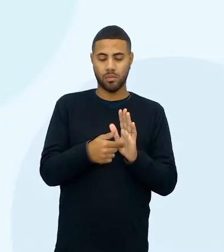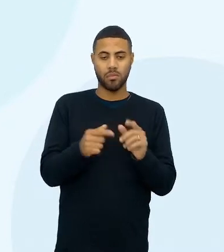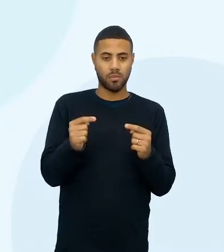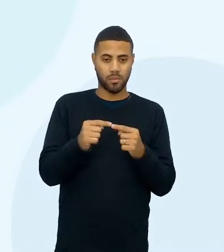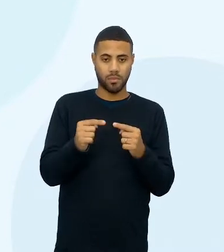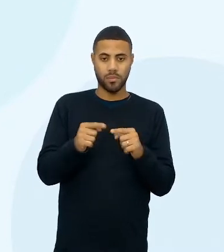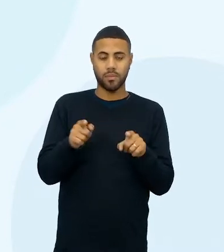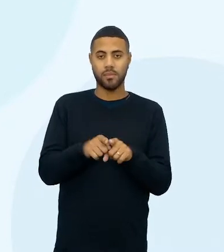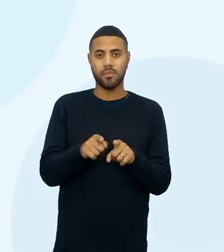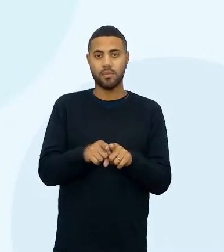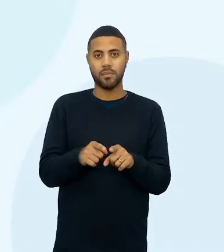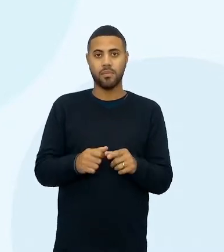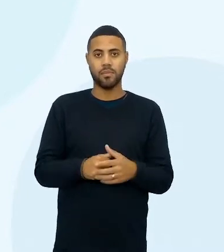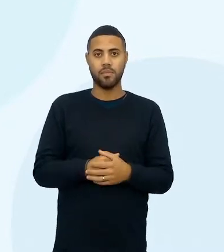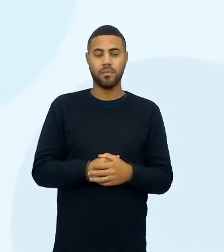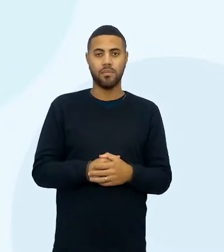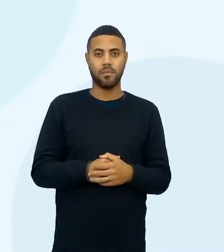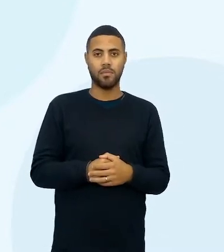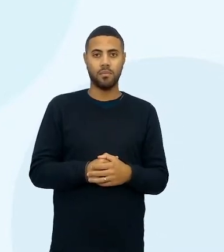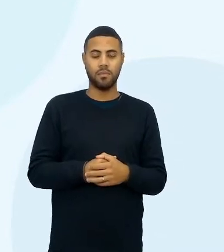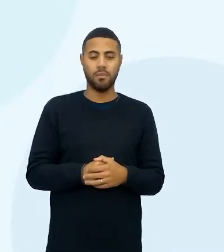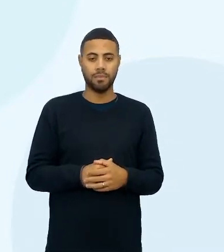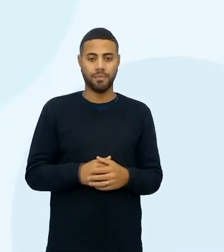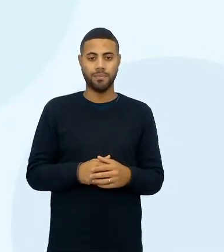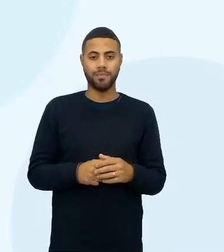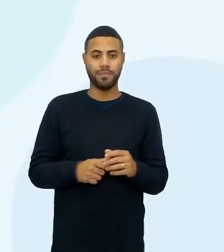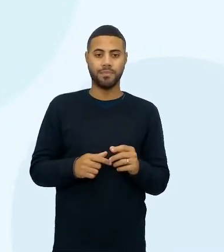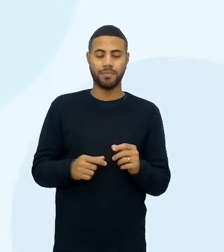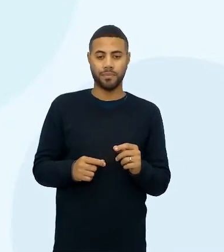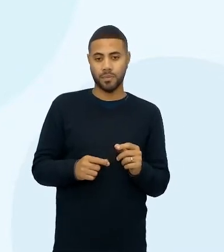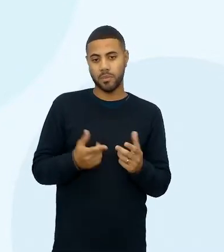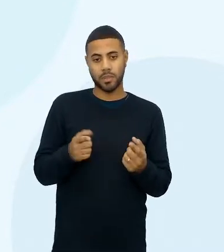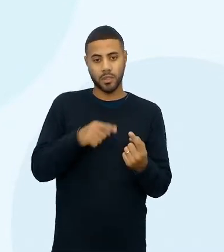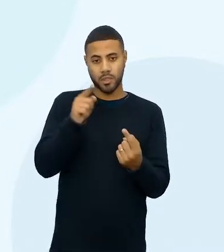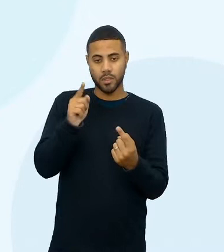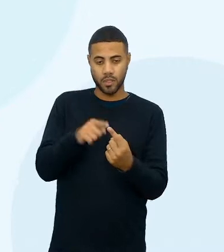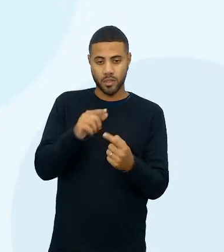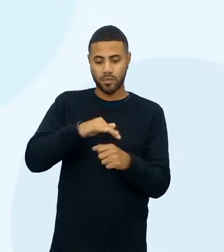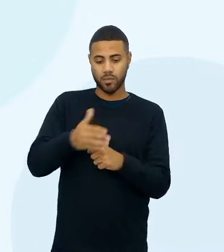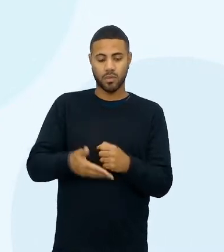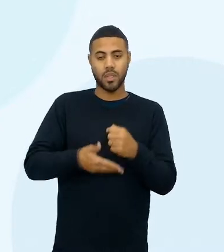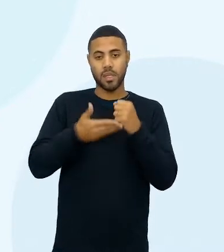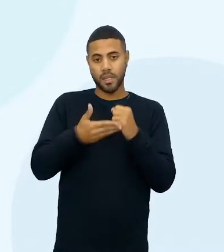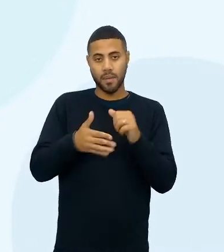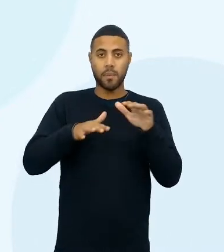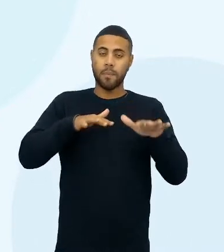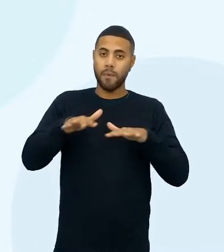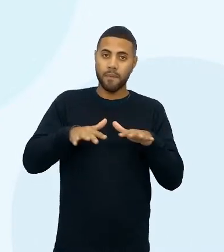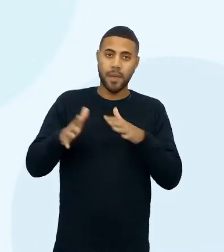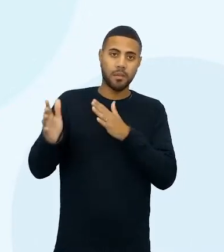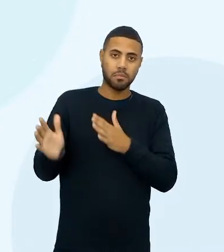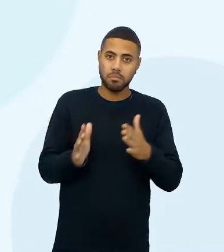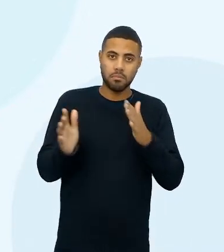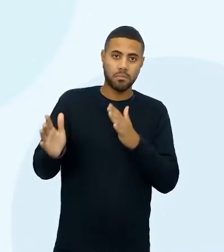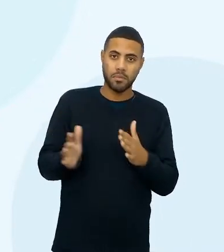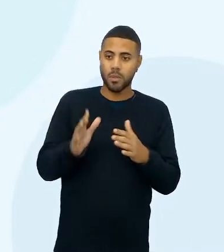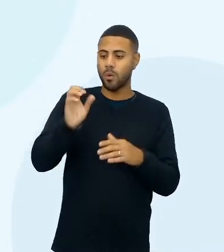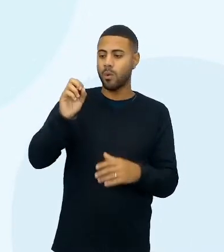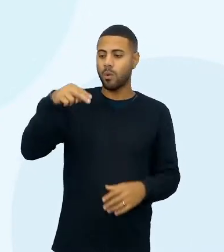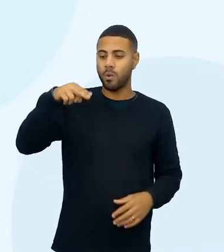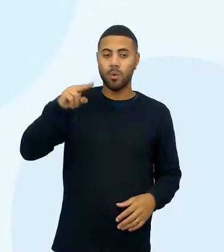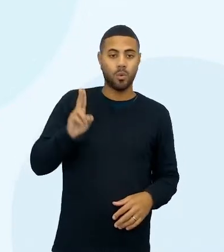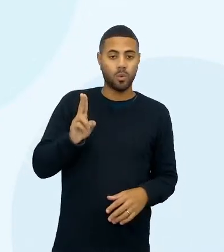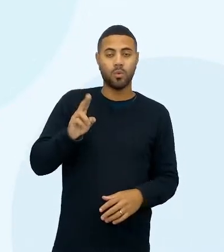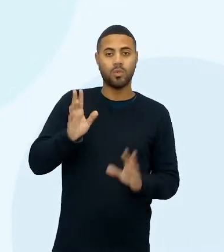diretamente ali nos Objetivos de Desenvolvimento Sustentável organizados aí pela ONU,